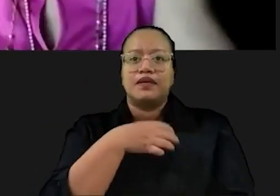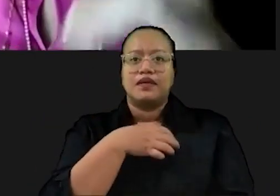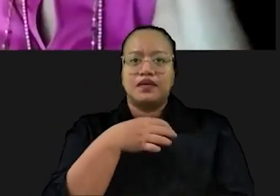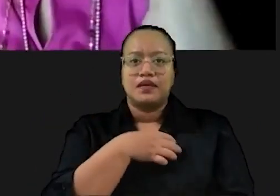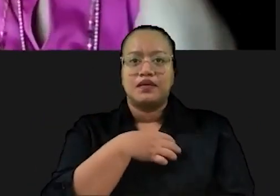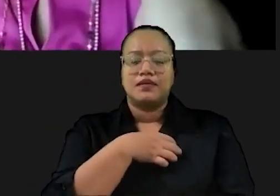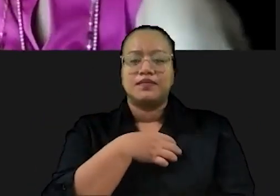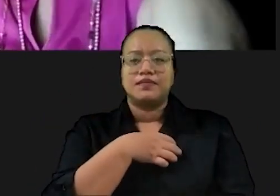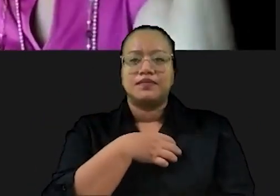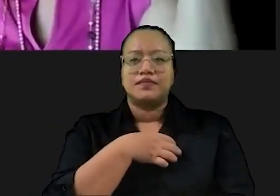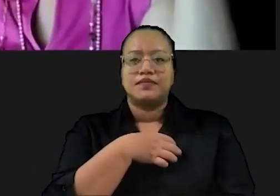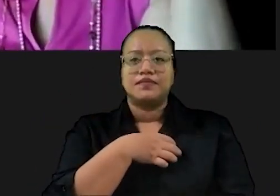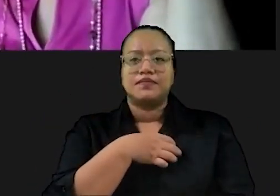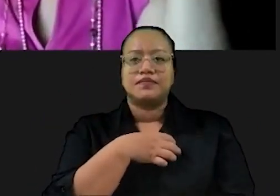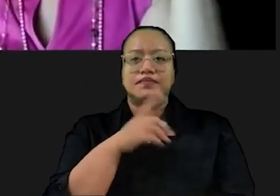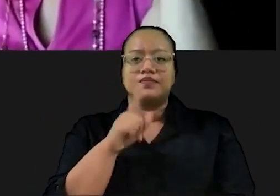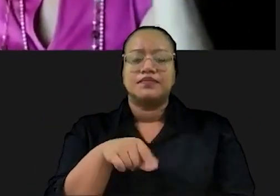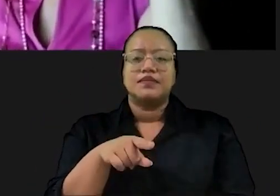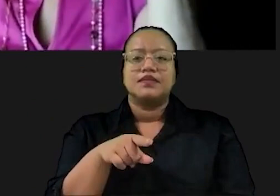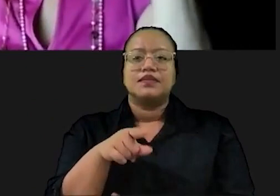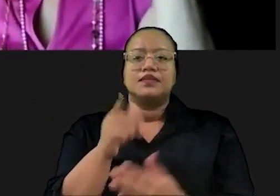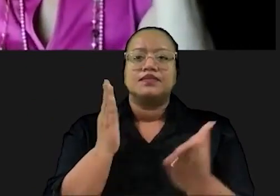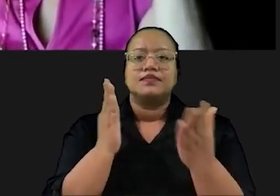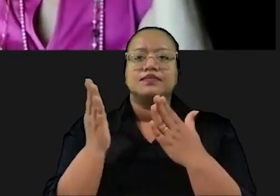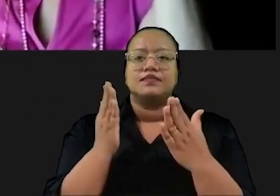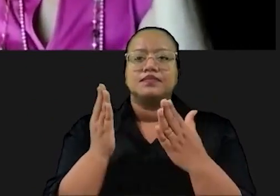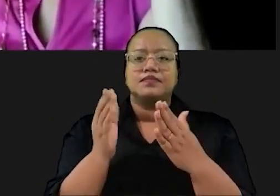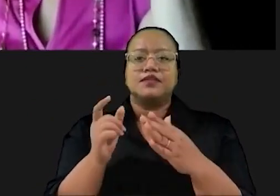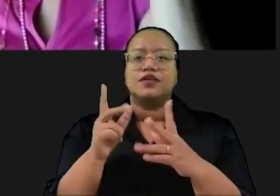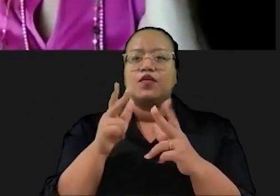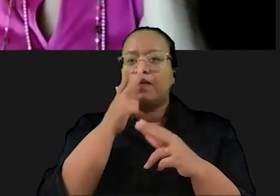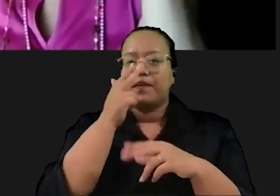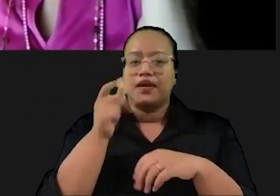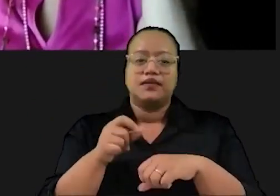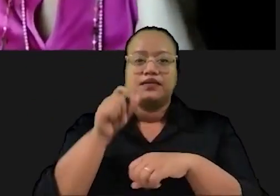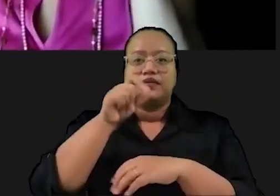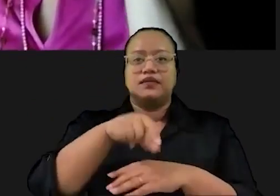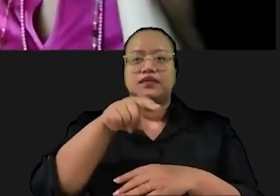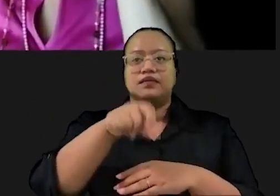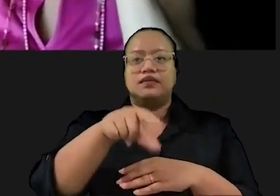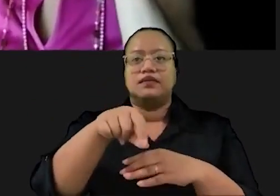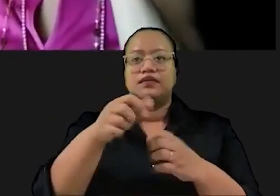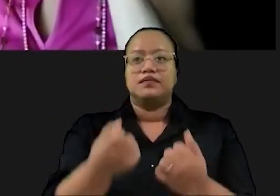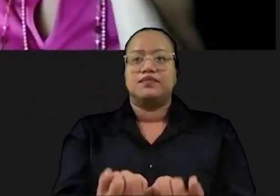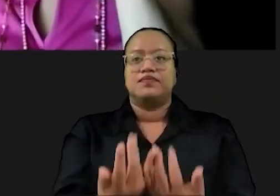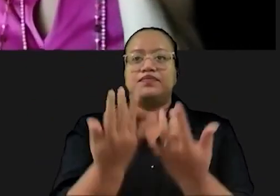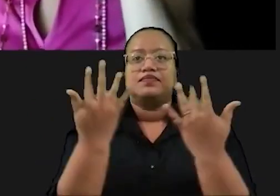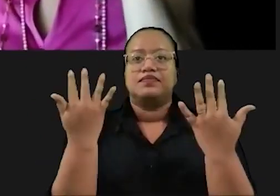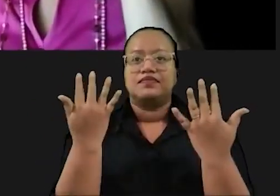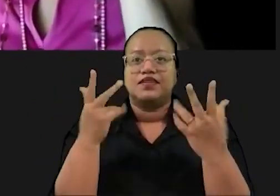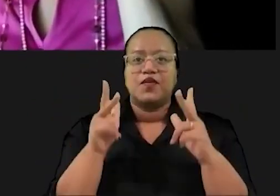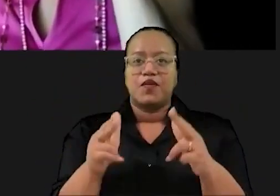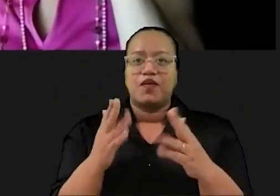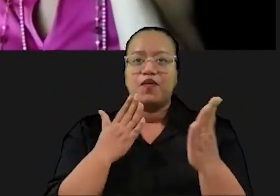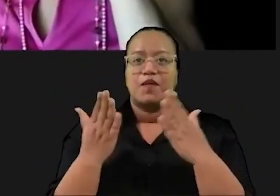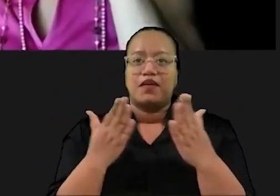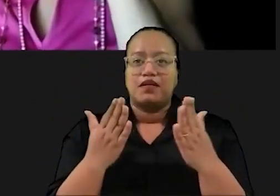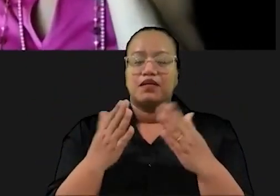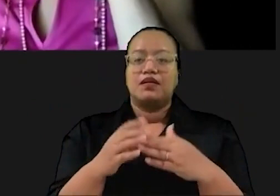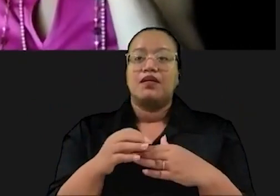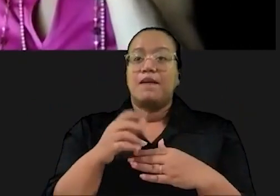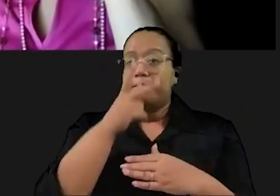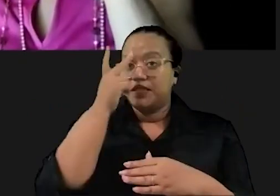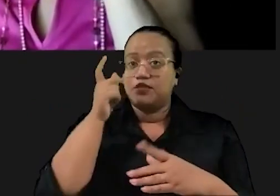lá do semeador. E as pessoas gostam muito de você lá. Você realmente é um ícone,